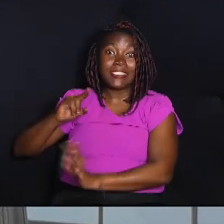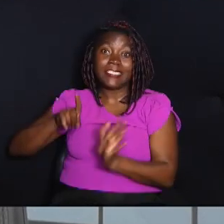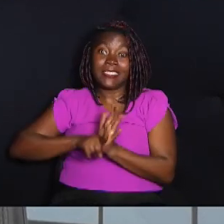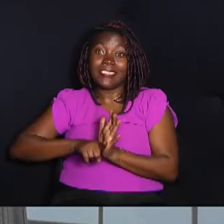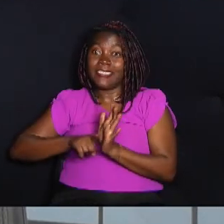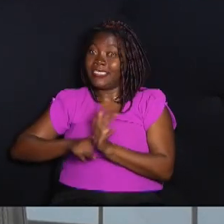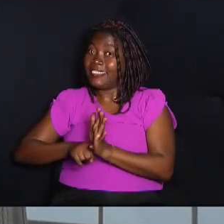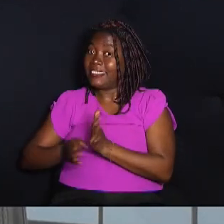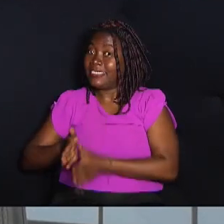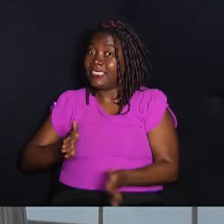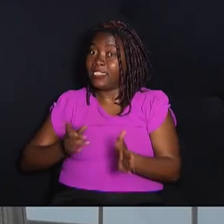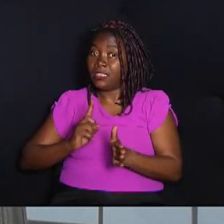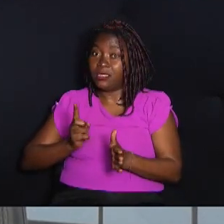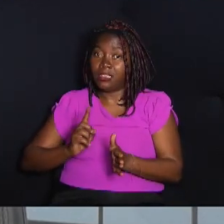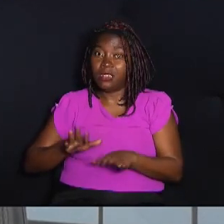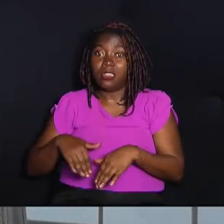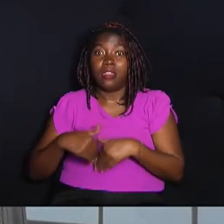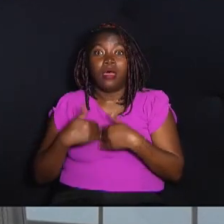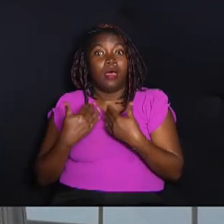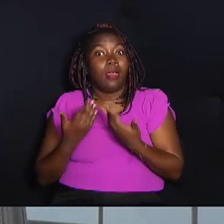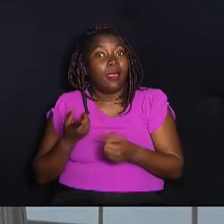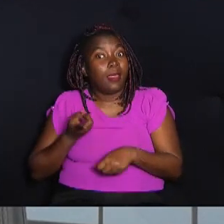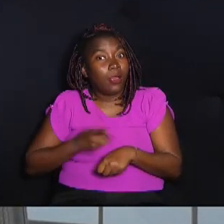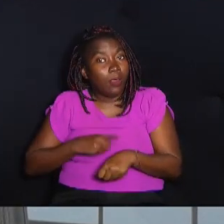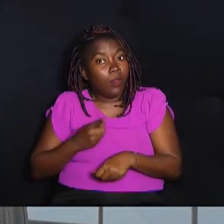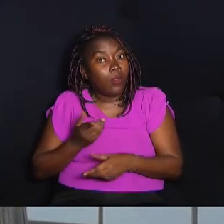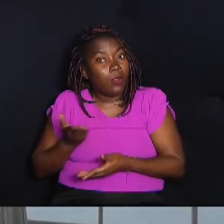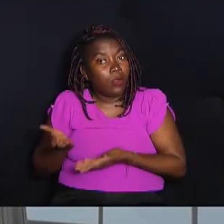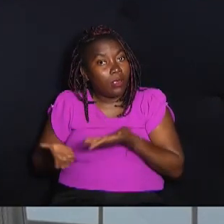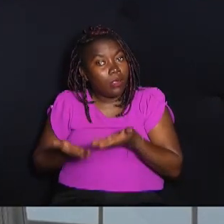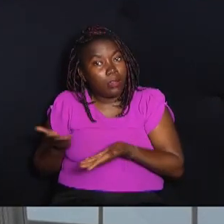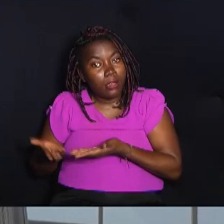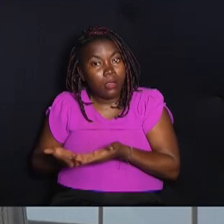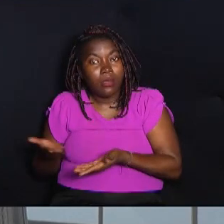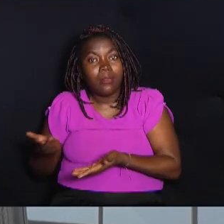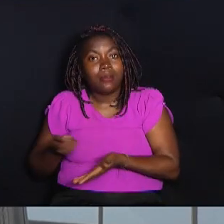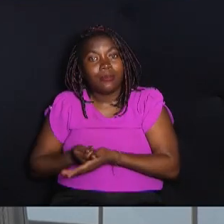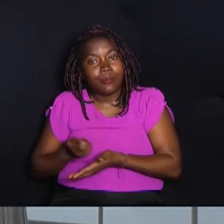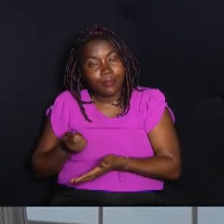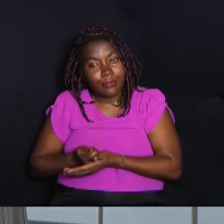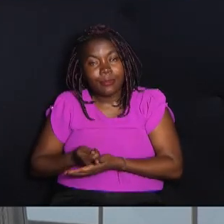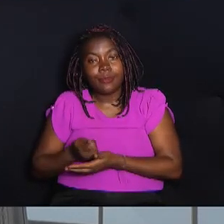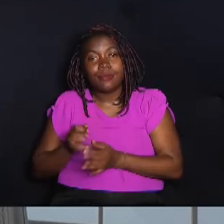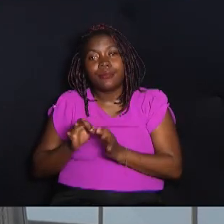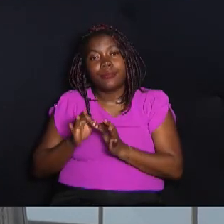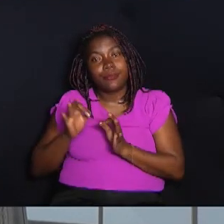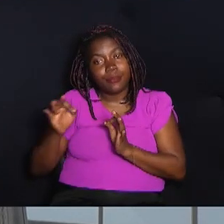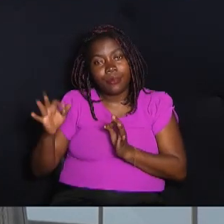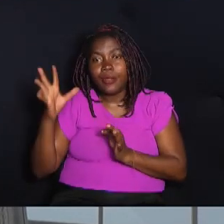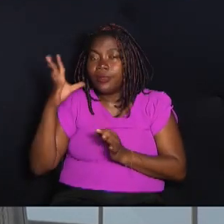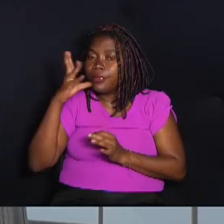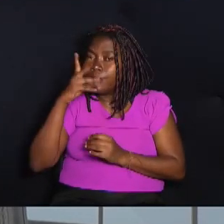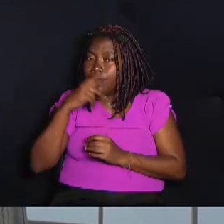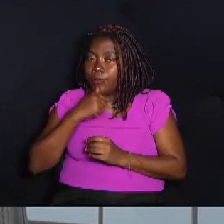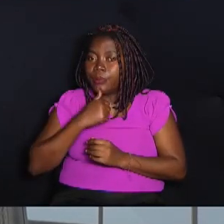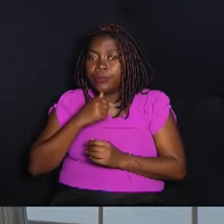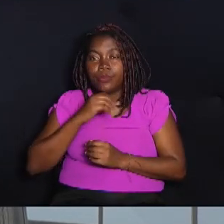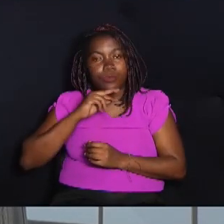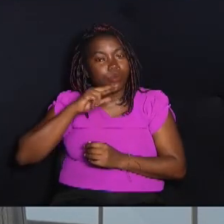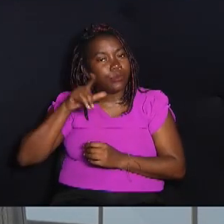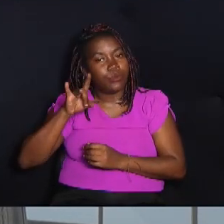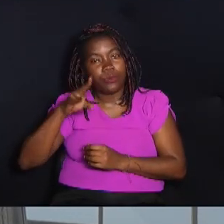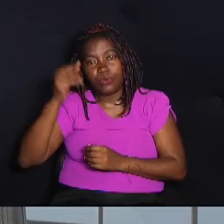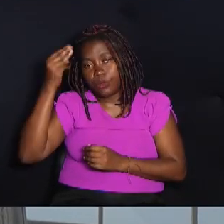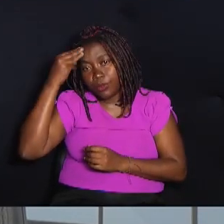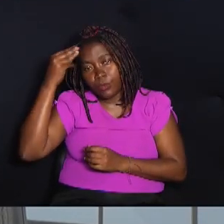produtiva, né? E aí, na hora, o tratamento acaba também sendo mais longo, não só mental, né,